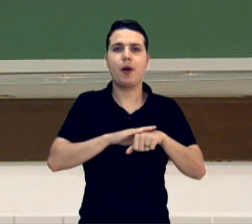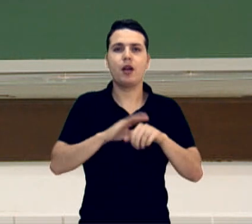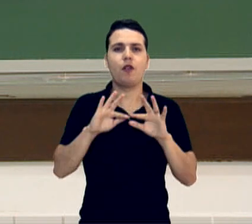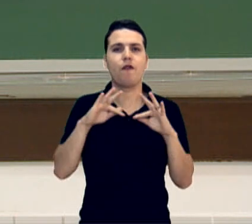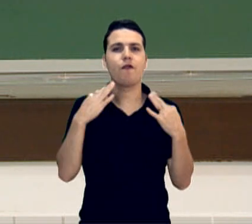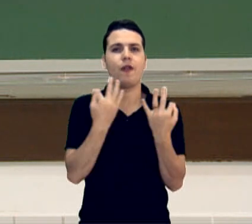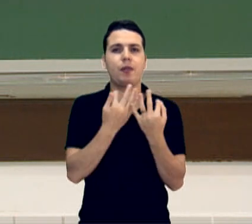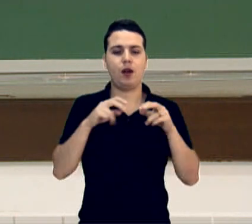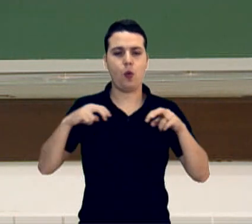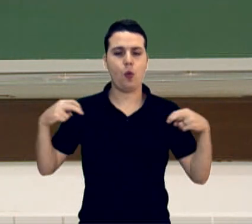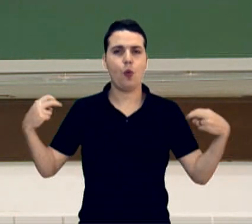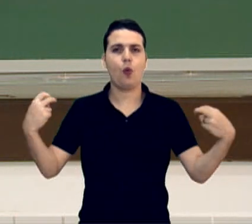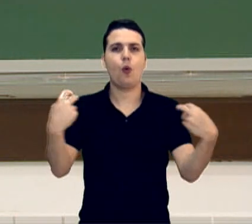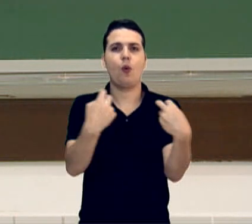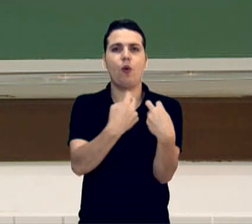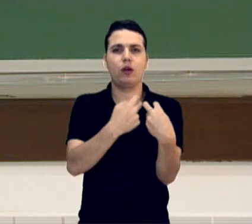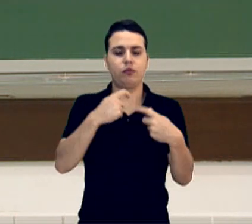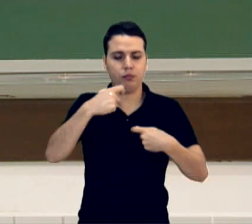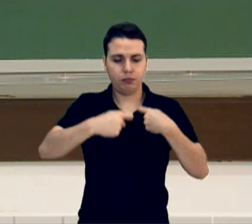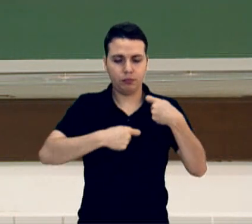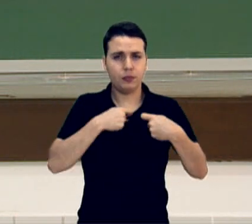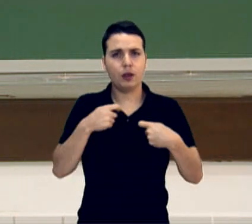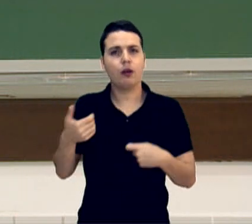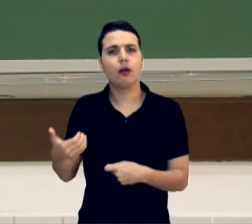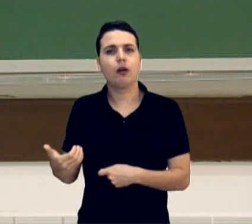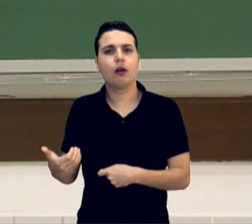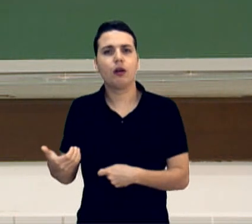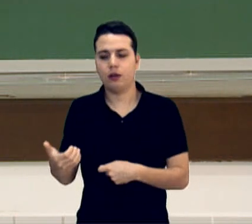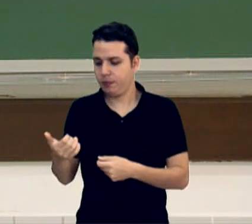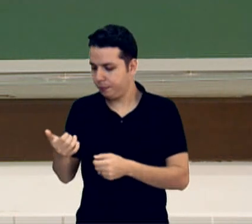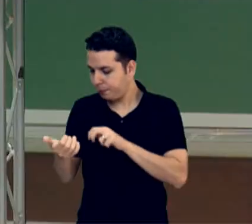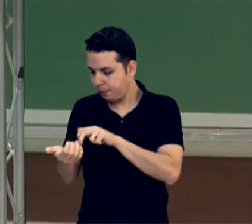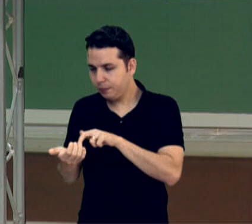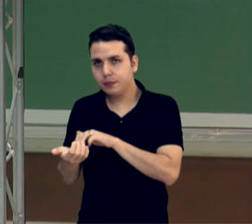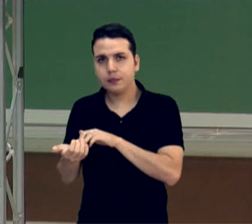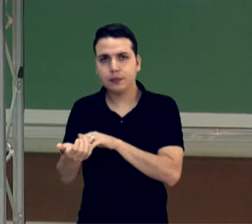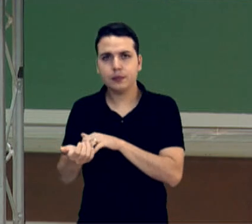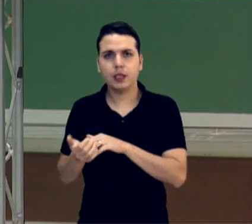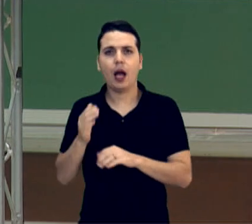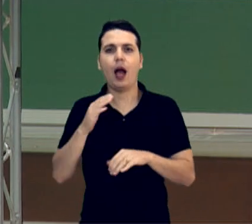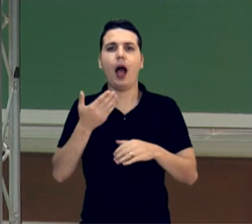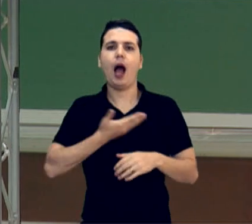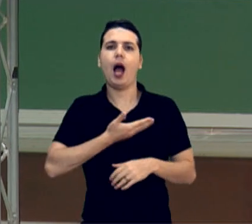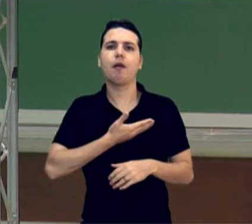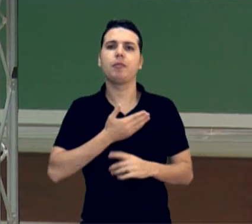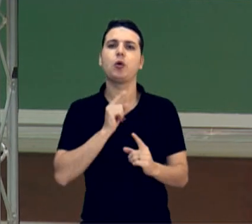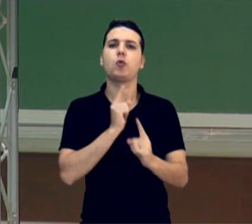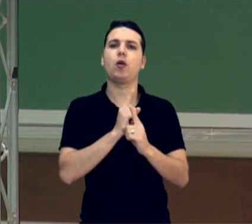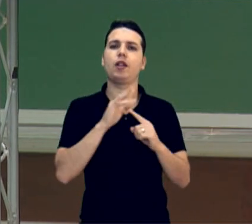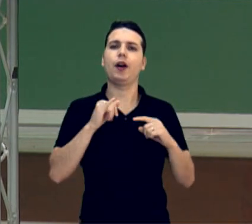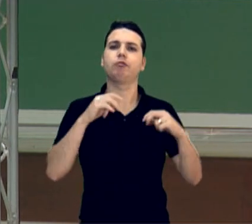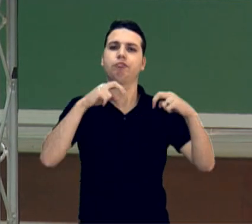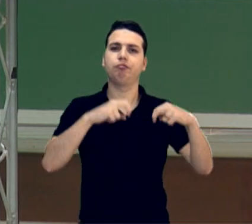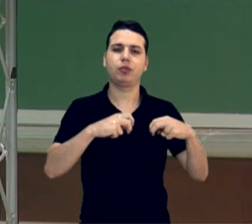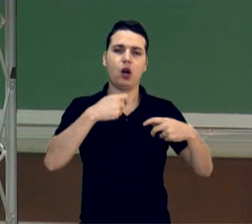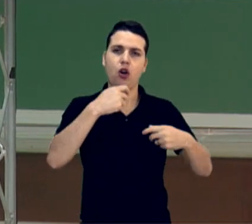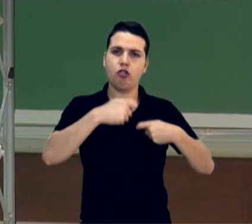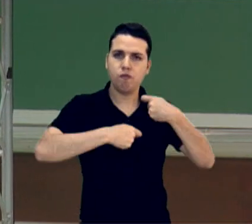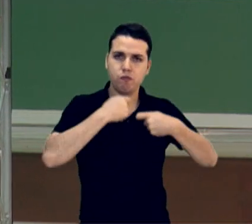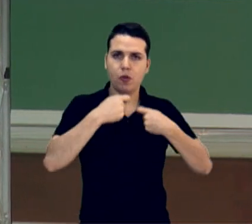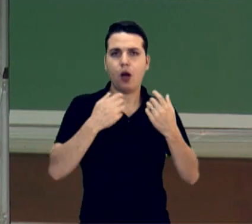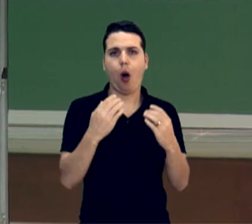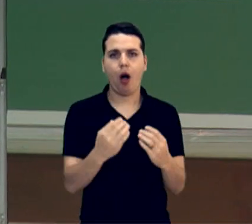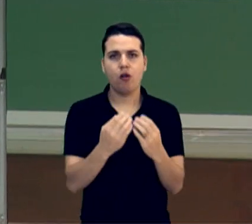família, muitas vezes está cada um no seu celular. Amigos se encontram para lanchar, para